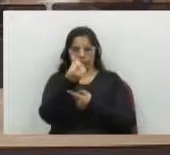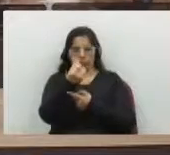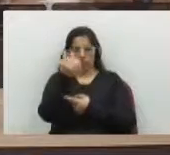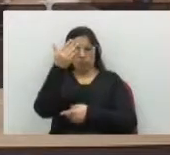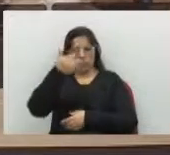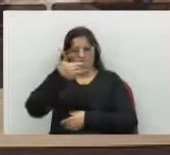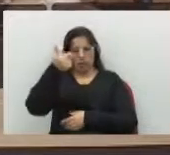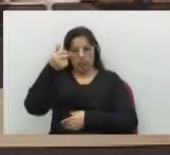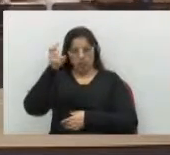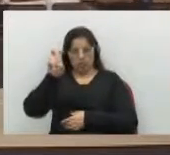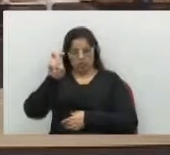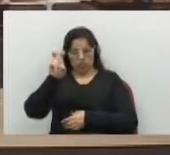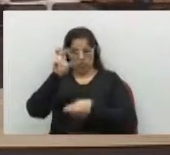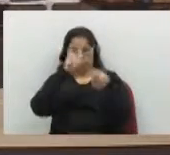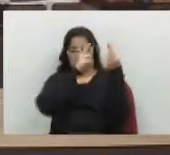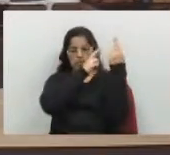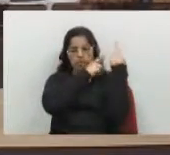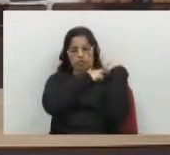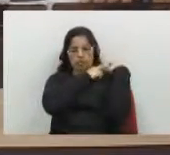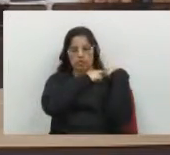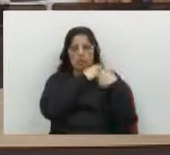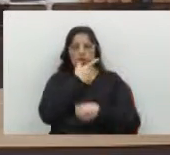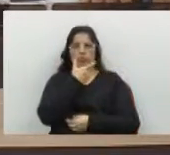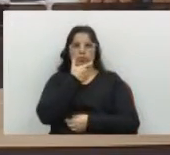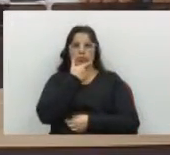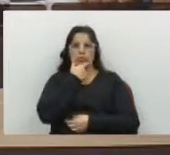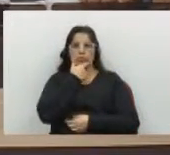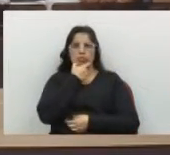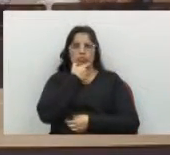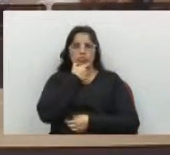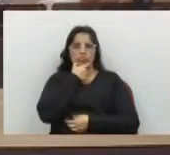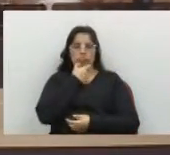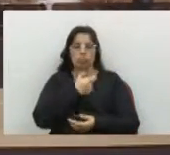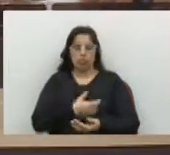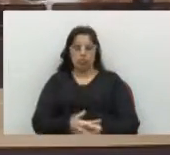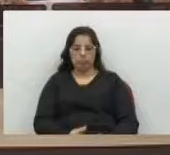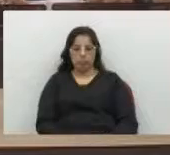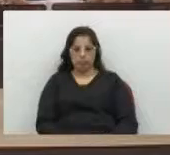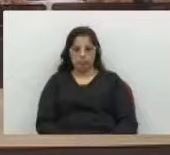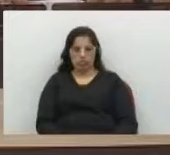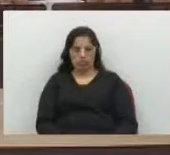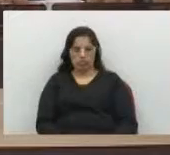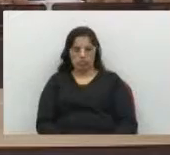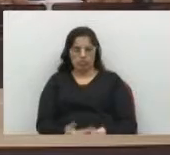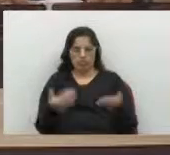486/2015, de autoria da vereadora Érica Monteiro Moraes. Requerimento número